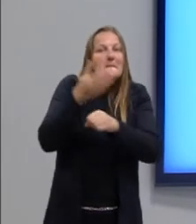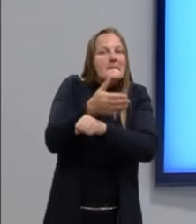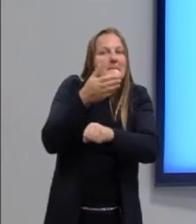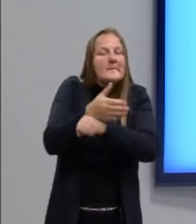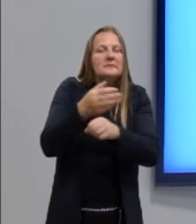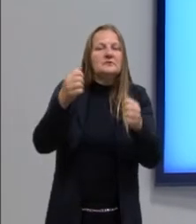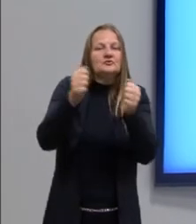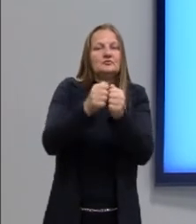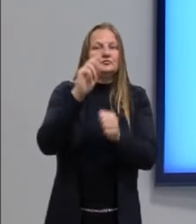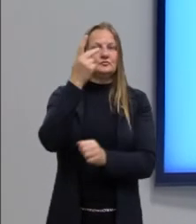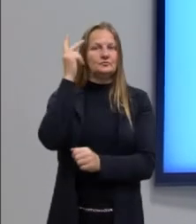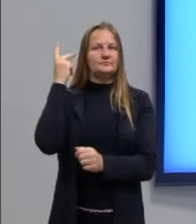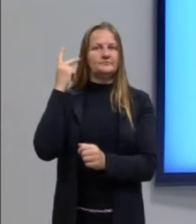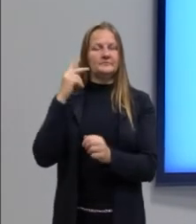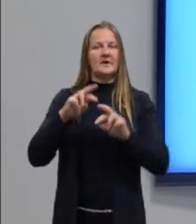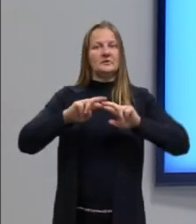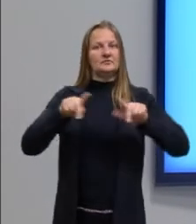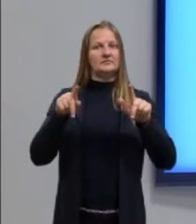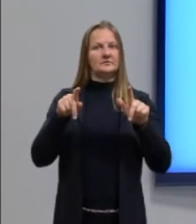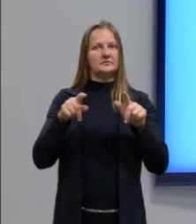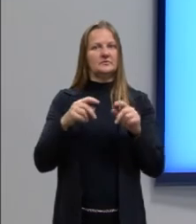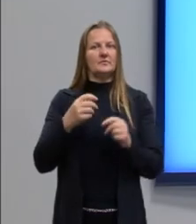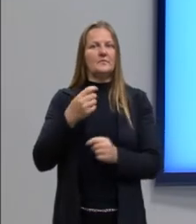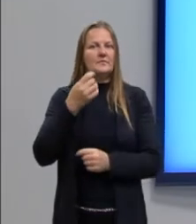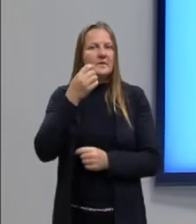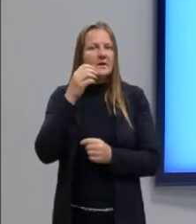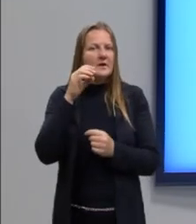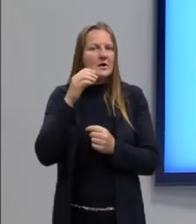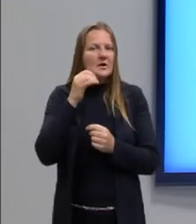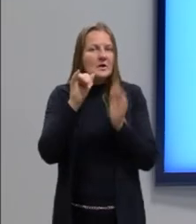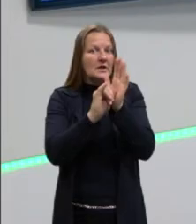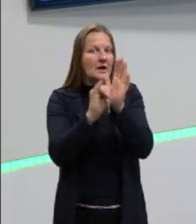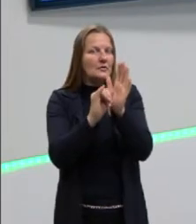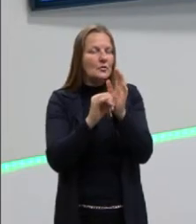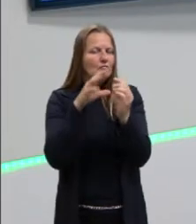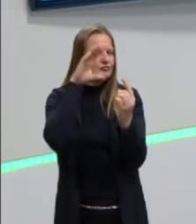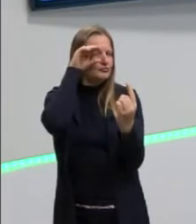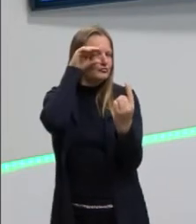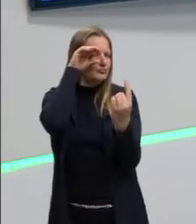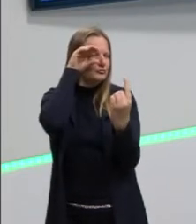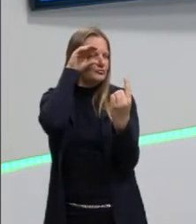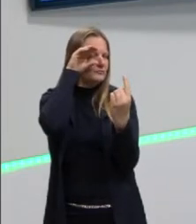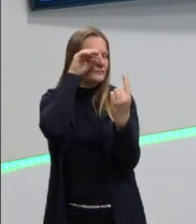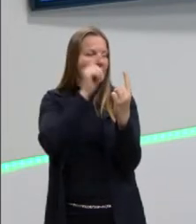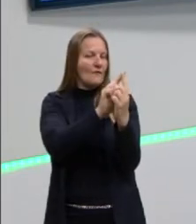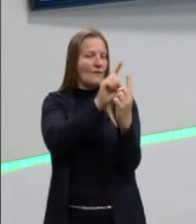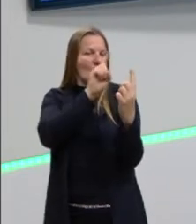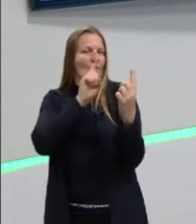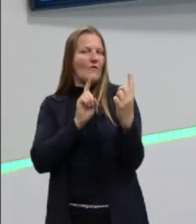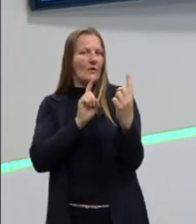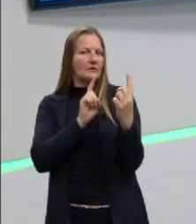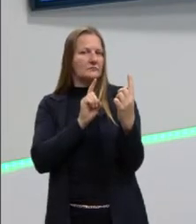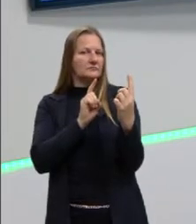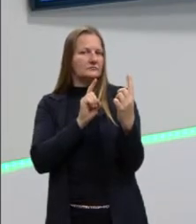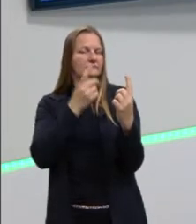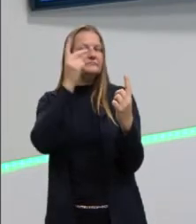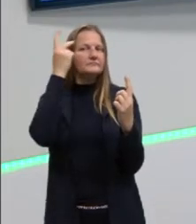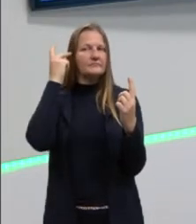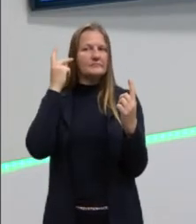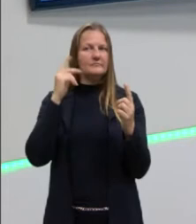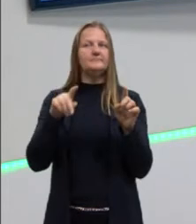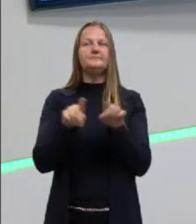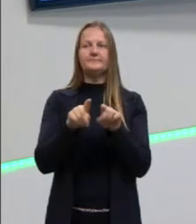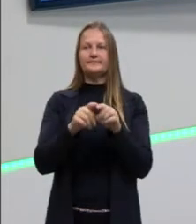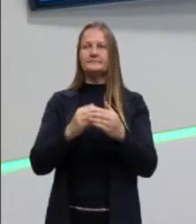da história diferente do narrador observador que não participa da história Além disso